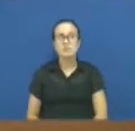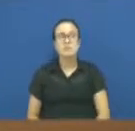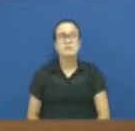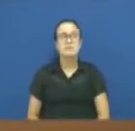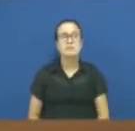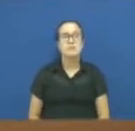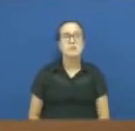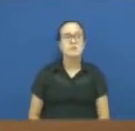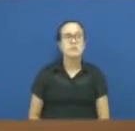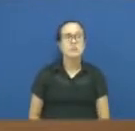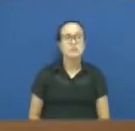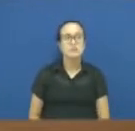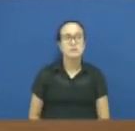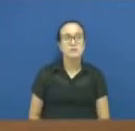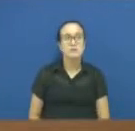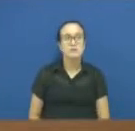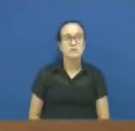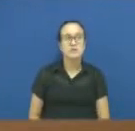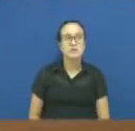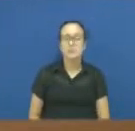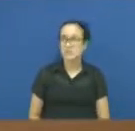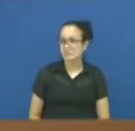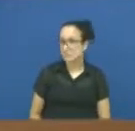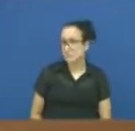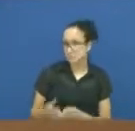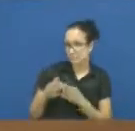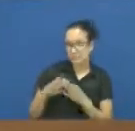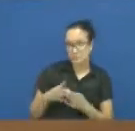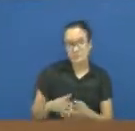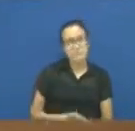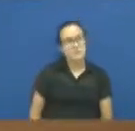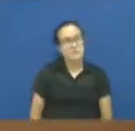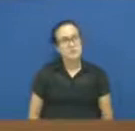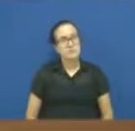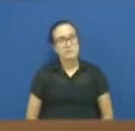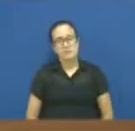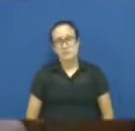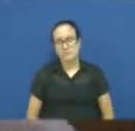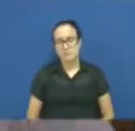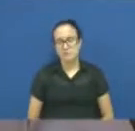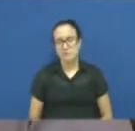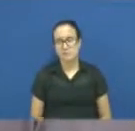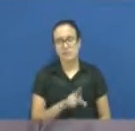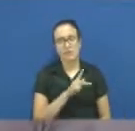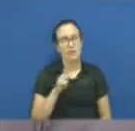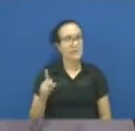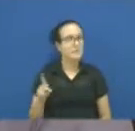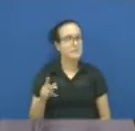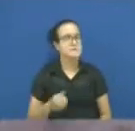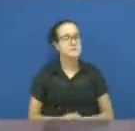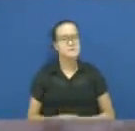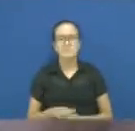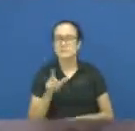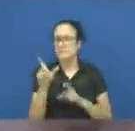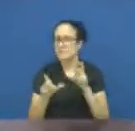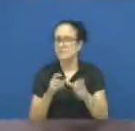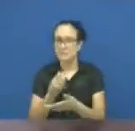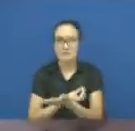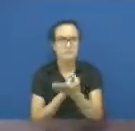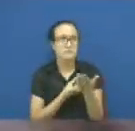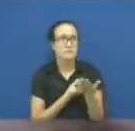vontade. Senhor presidente, nobres pares, público aqui presente, eu acho que é importante salutar essa discussão